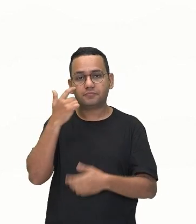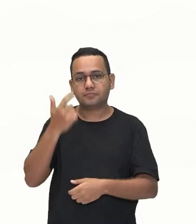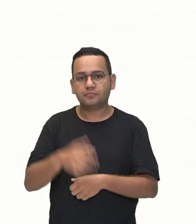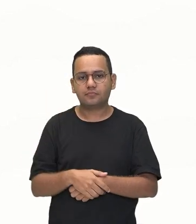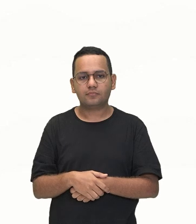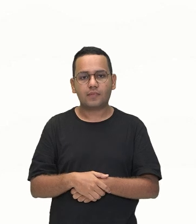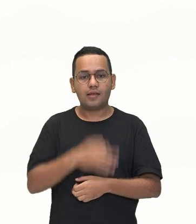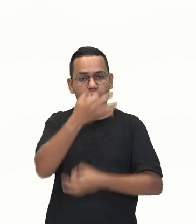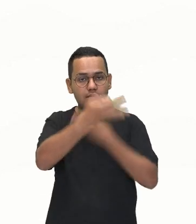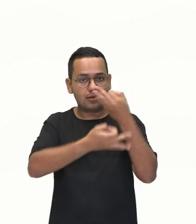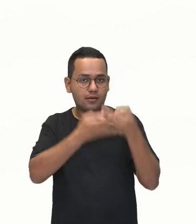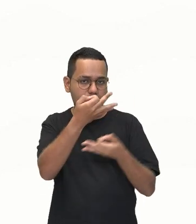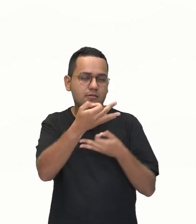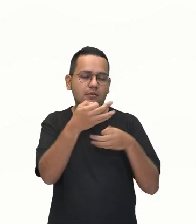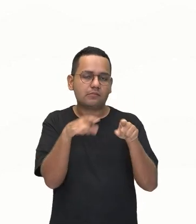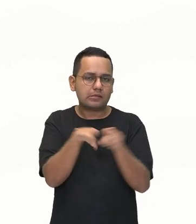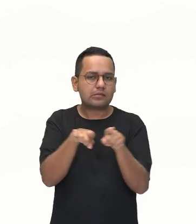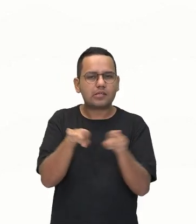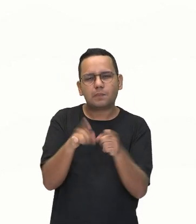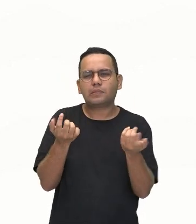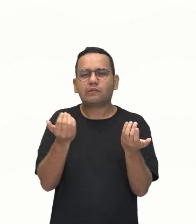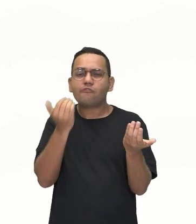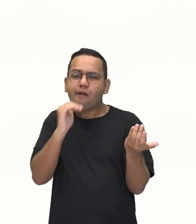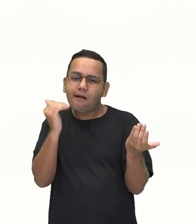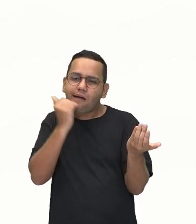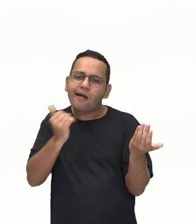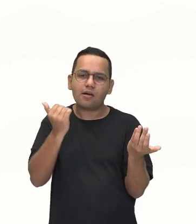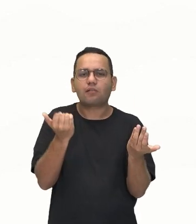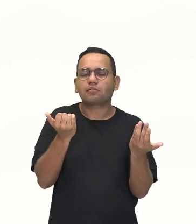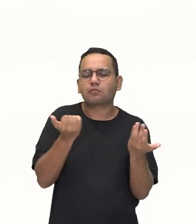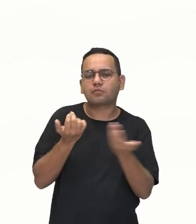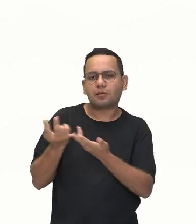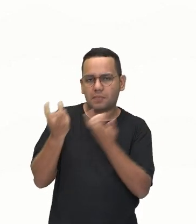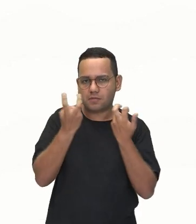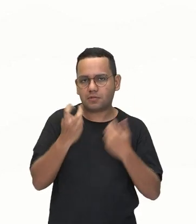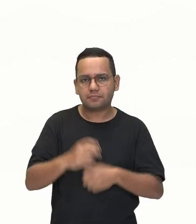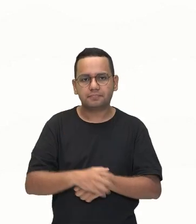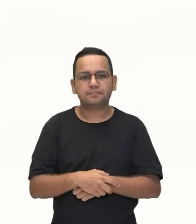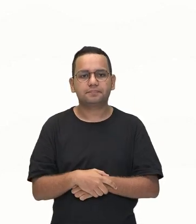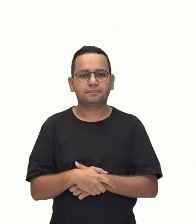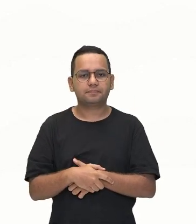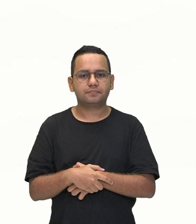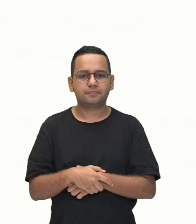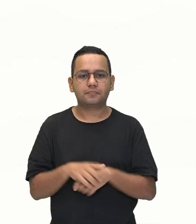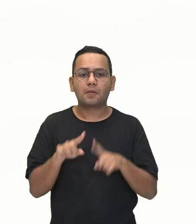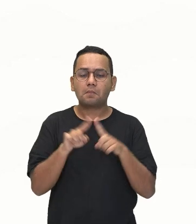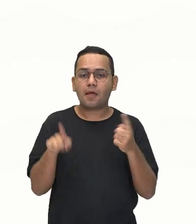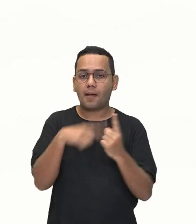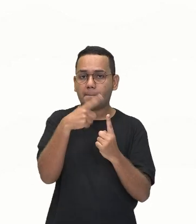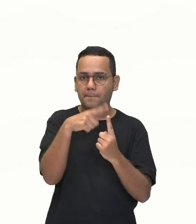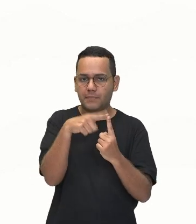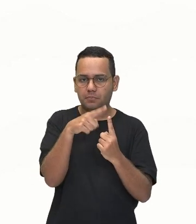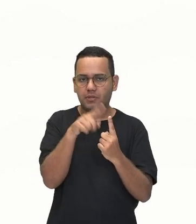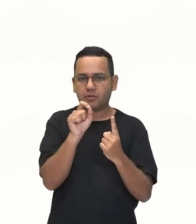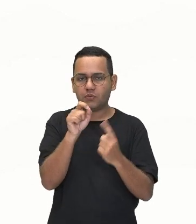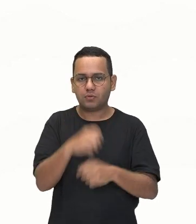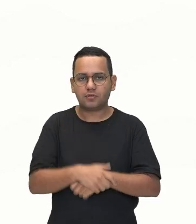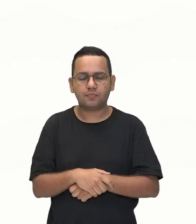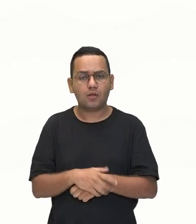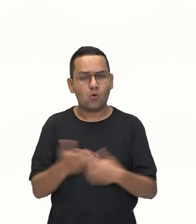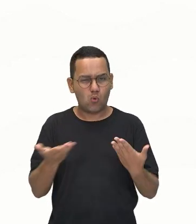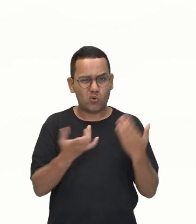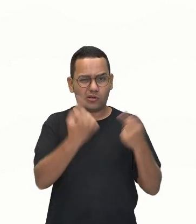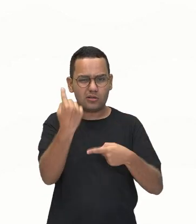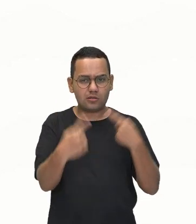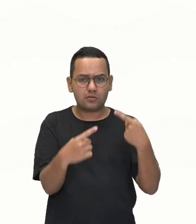lamarquismo. Os pontos falhos da lei do uso e desuso, que é muito discutido, é sobre